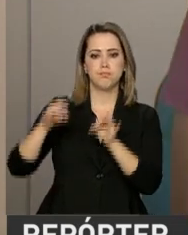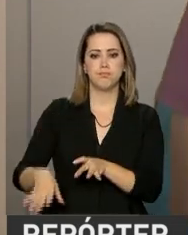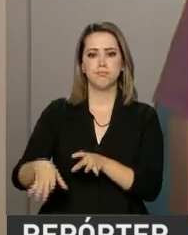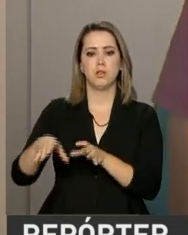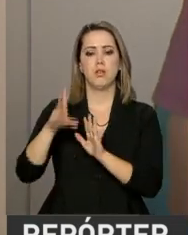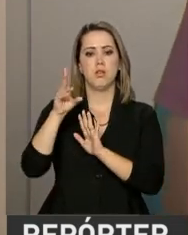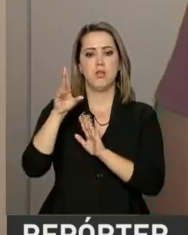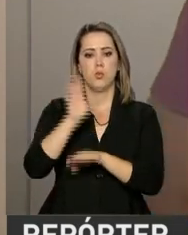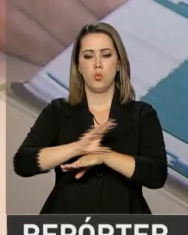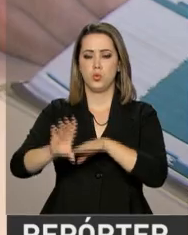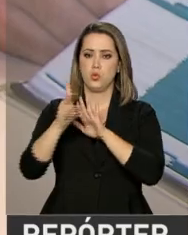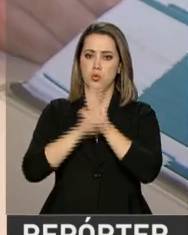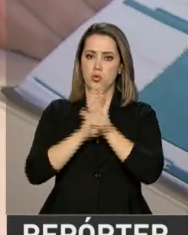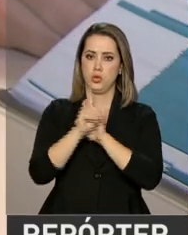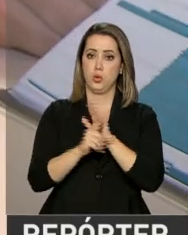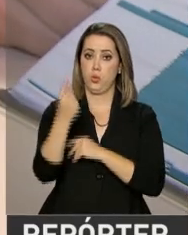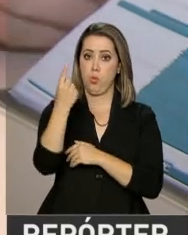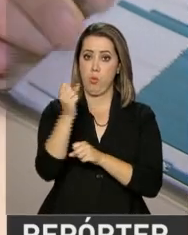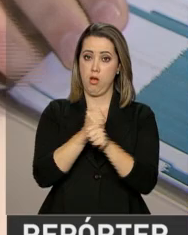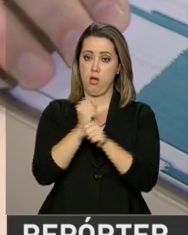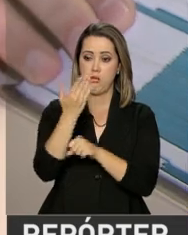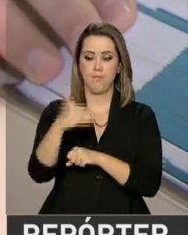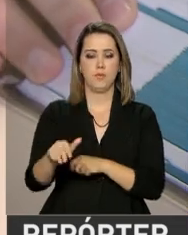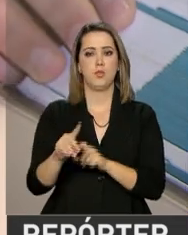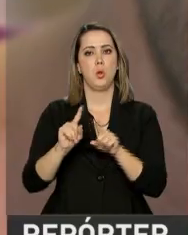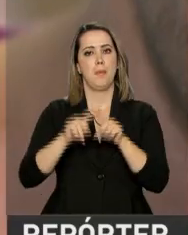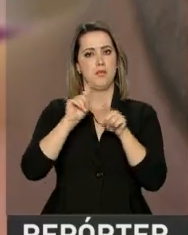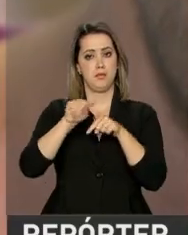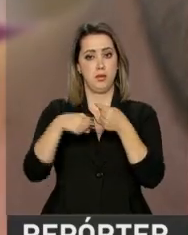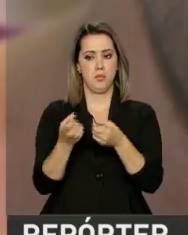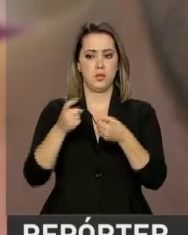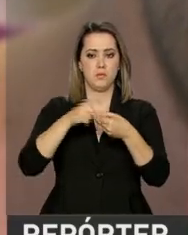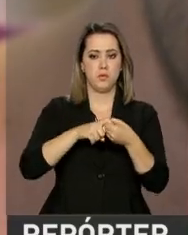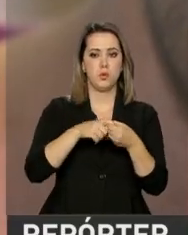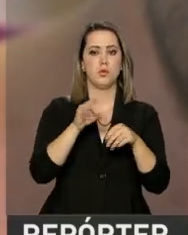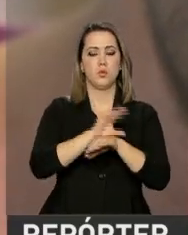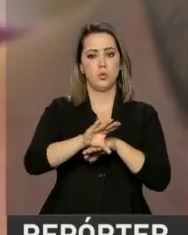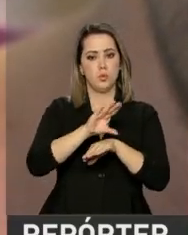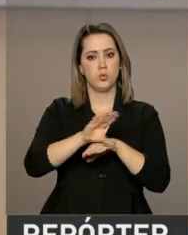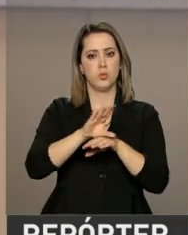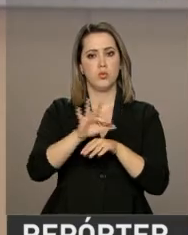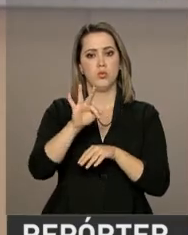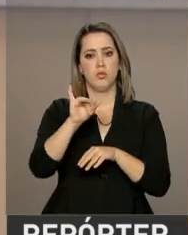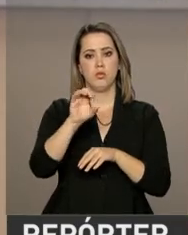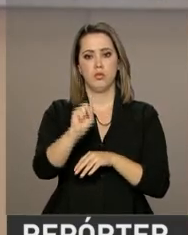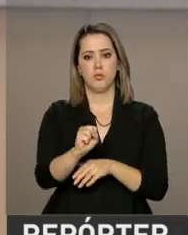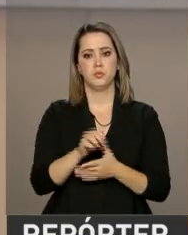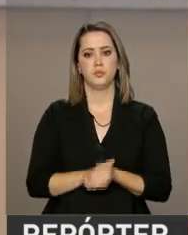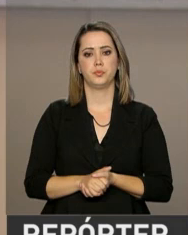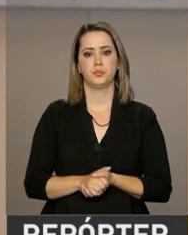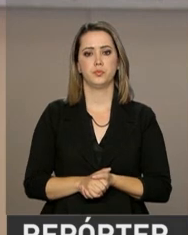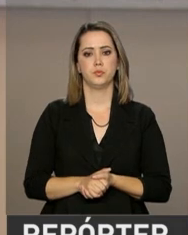direito por um ano e meio mas só conseguiu concluir o curso graças ao financiamento estudantil o curso faz um